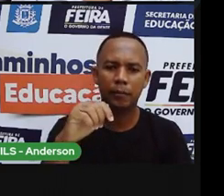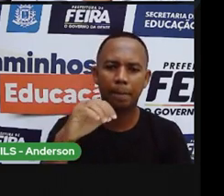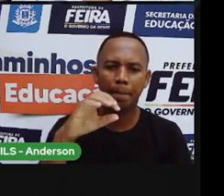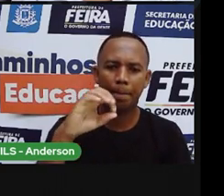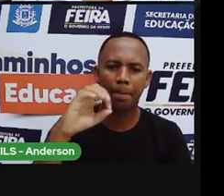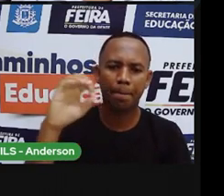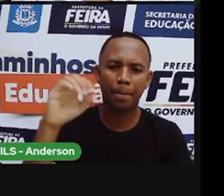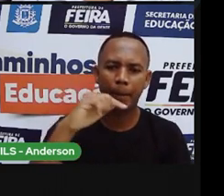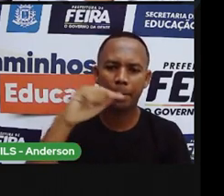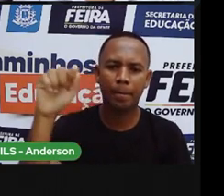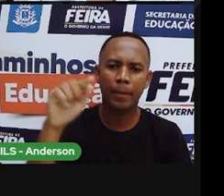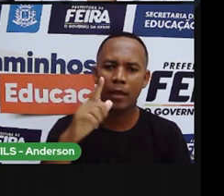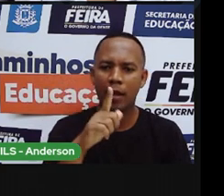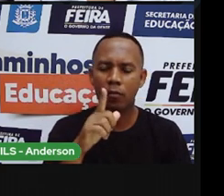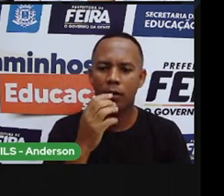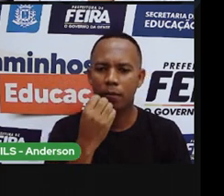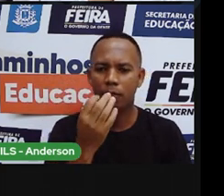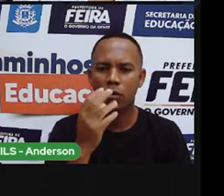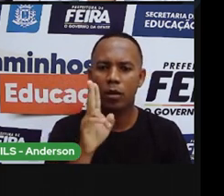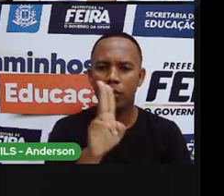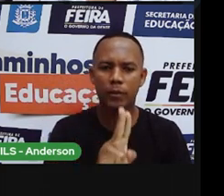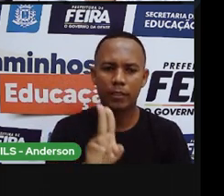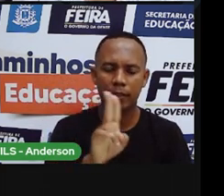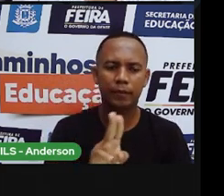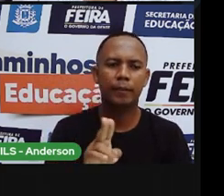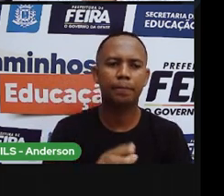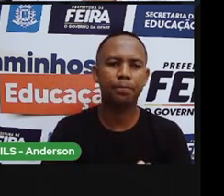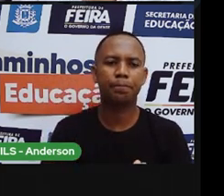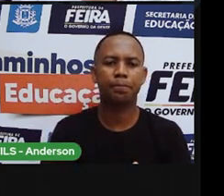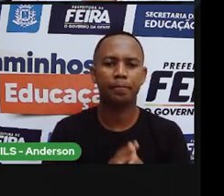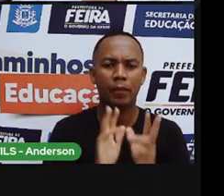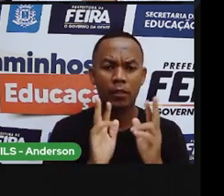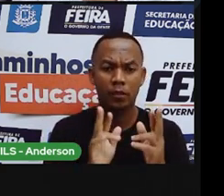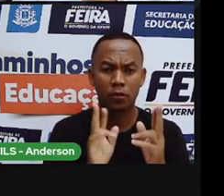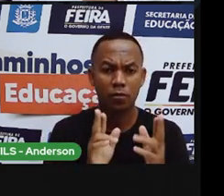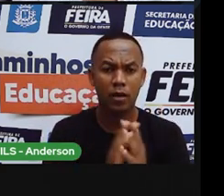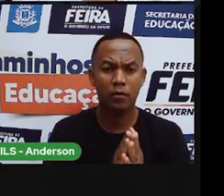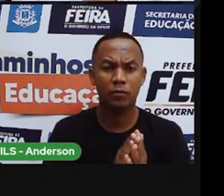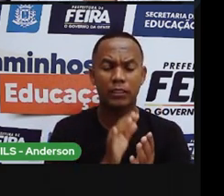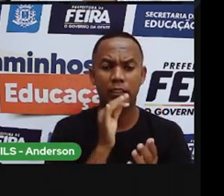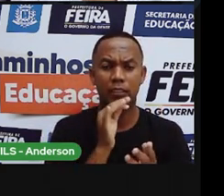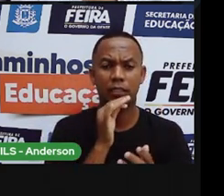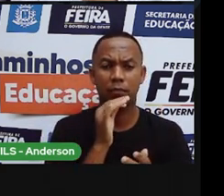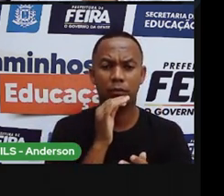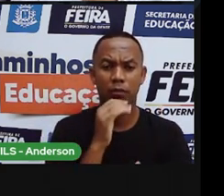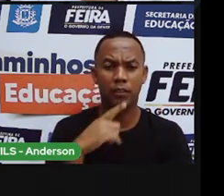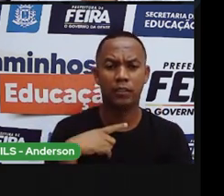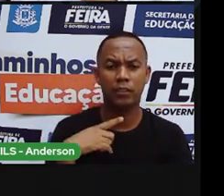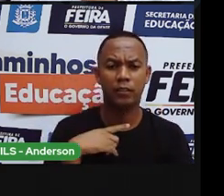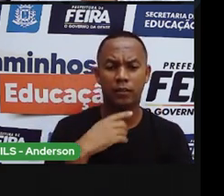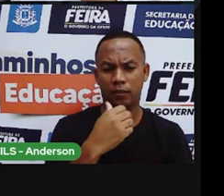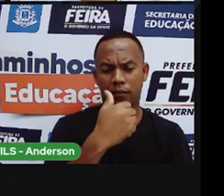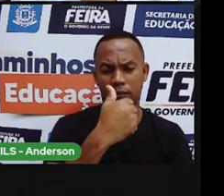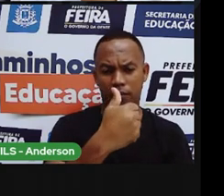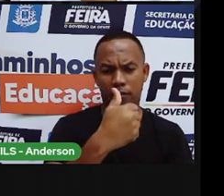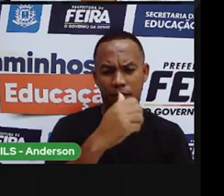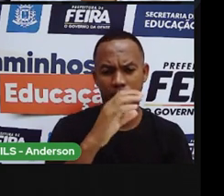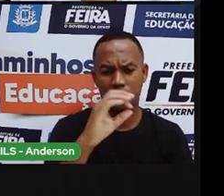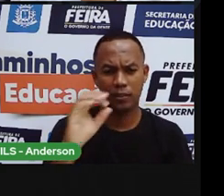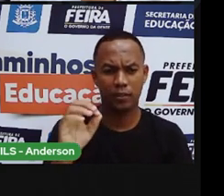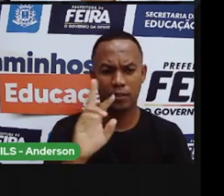0,007% de água boa para ser usada. É como se a gente tivesse 100 reais e só pudesse usar